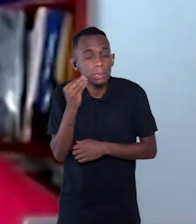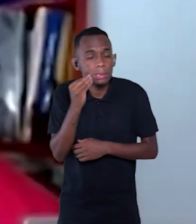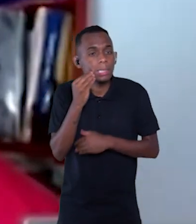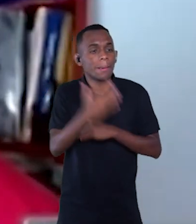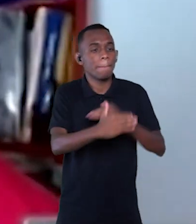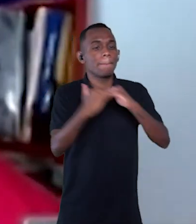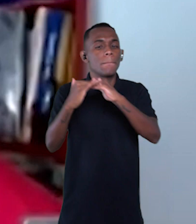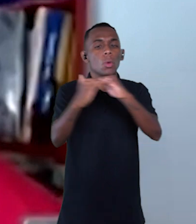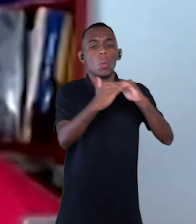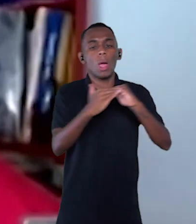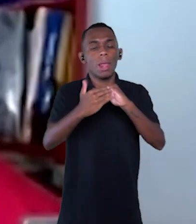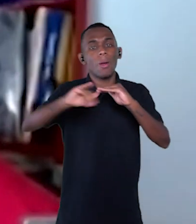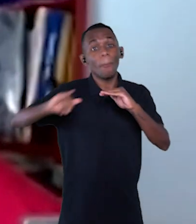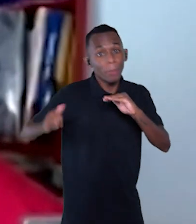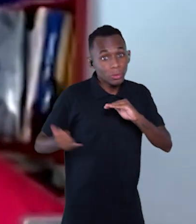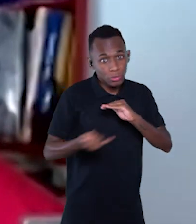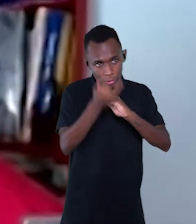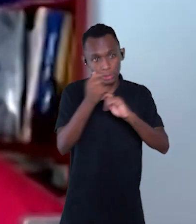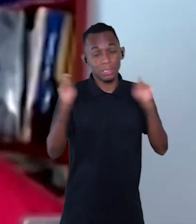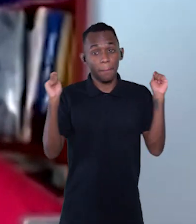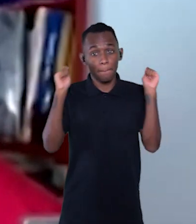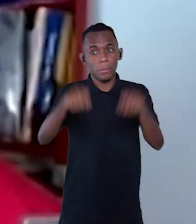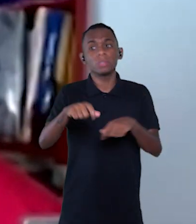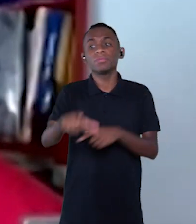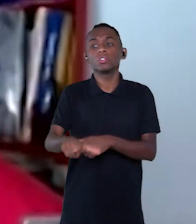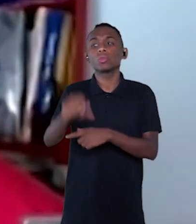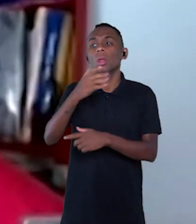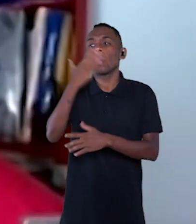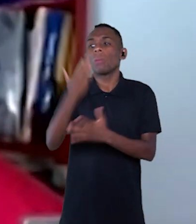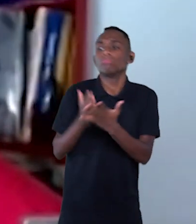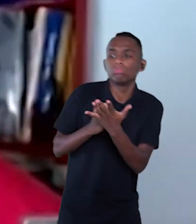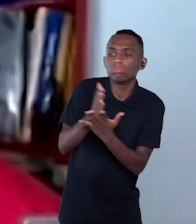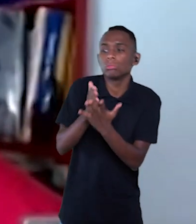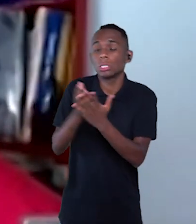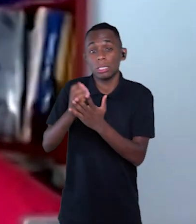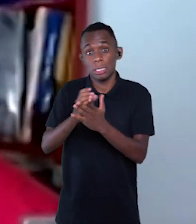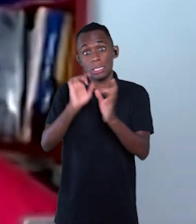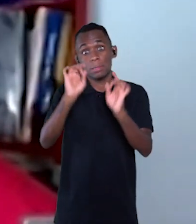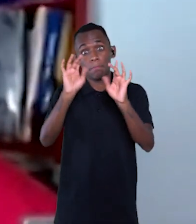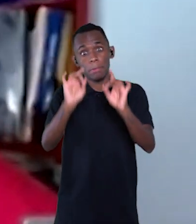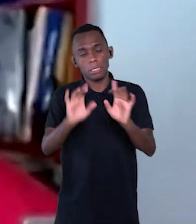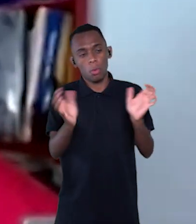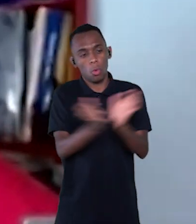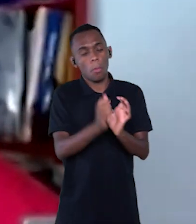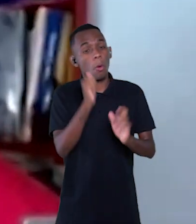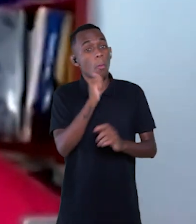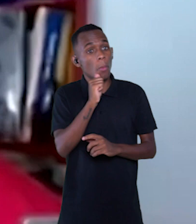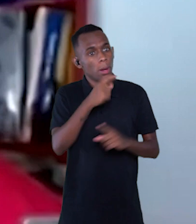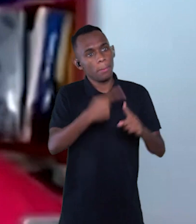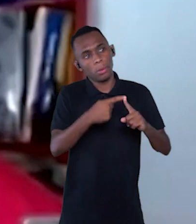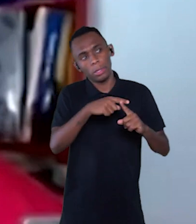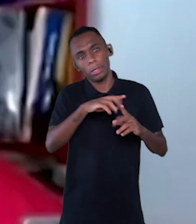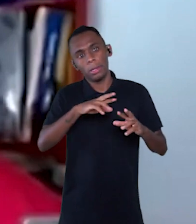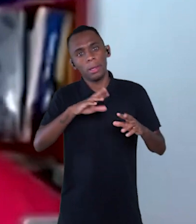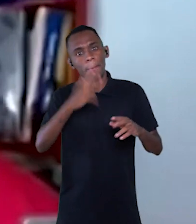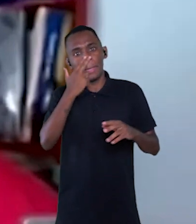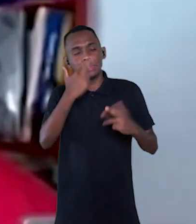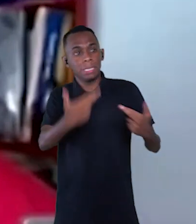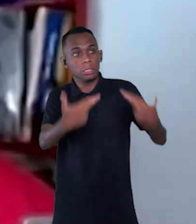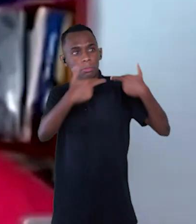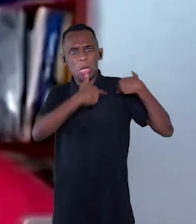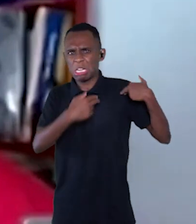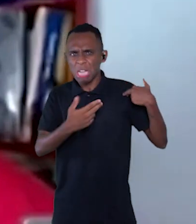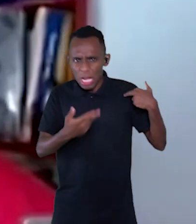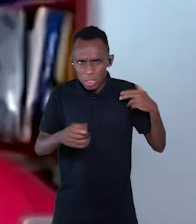de igualar as oportunidades, as possibilidades de escolha, especialmente das mulheres, já que a reprodução é quase colocada nas